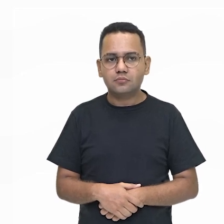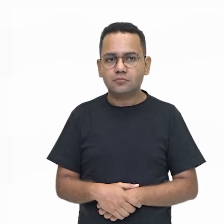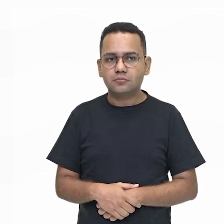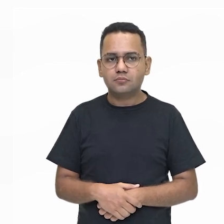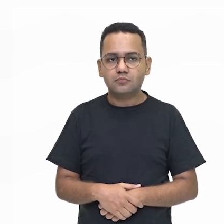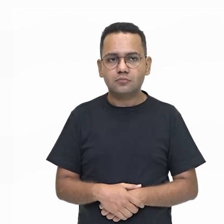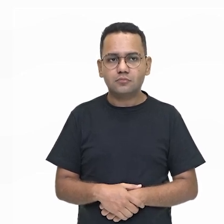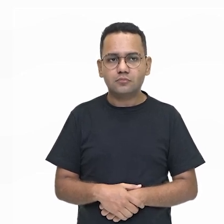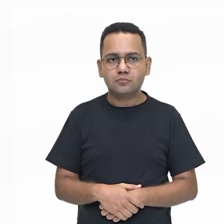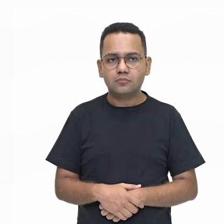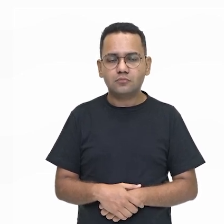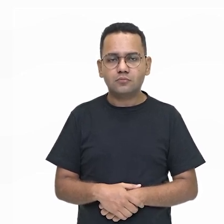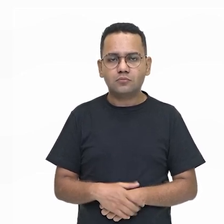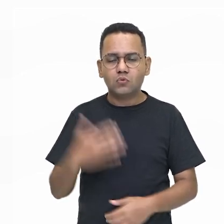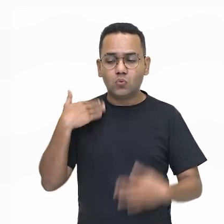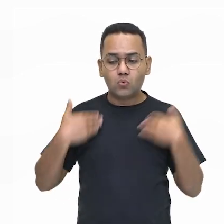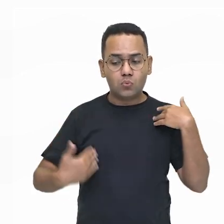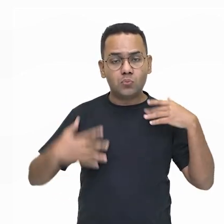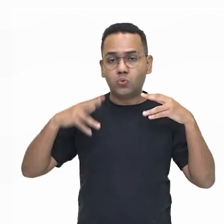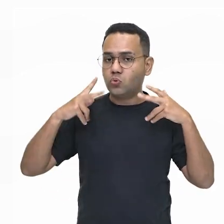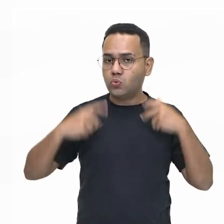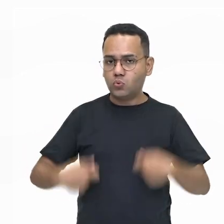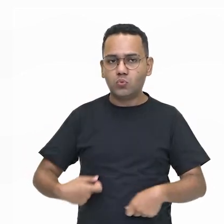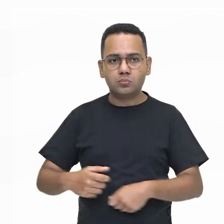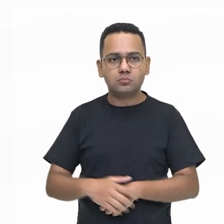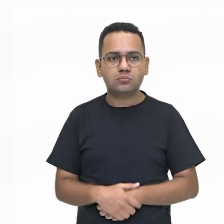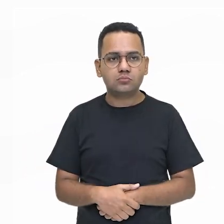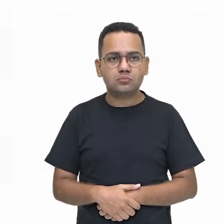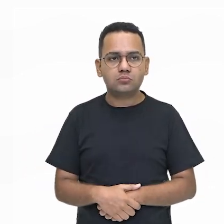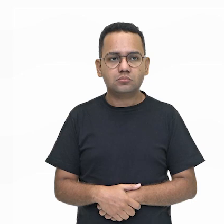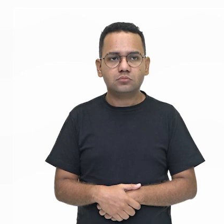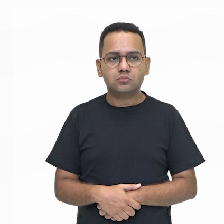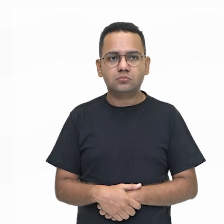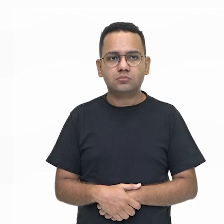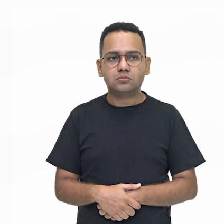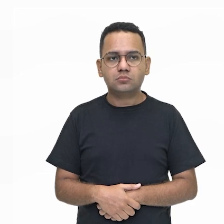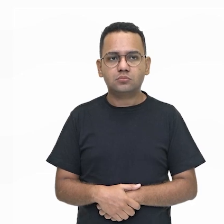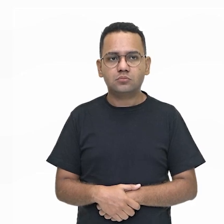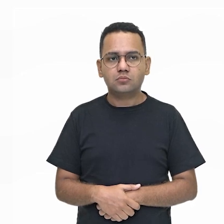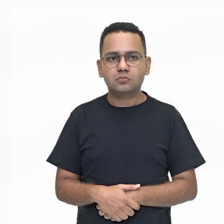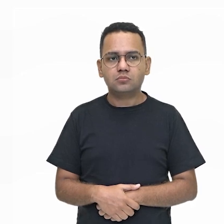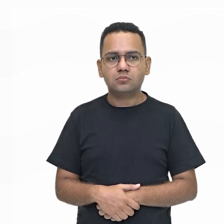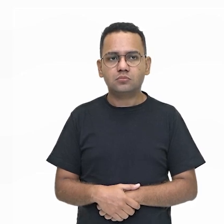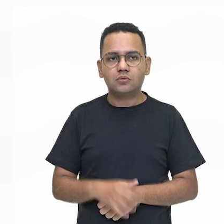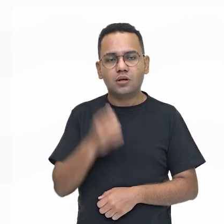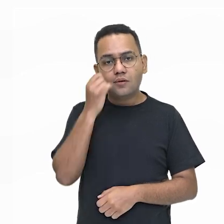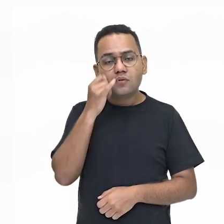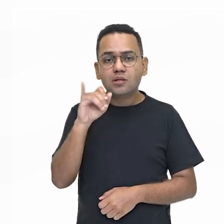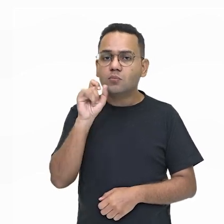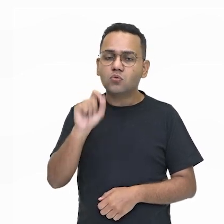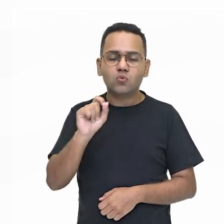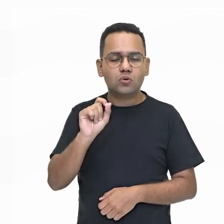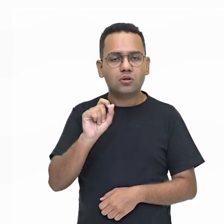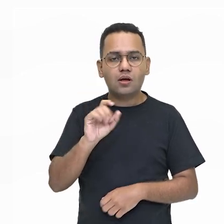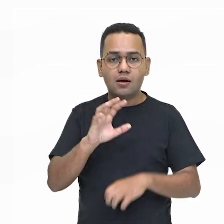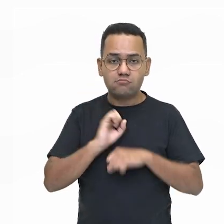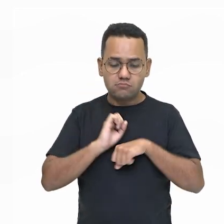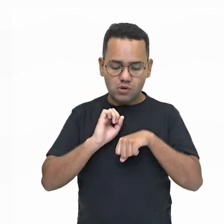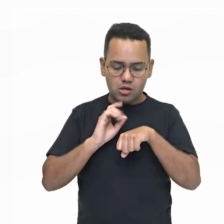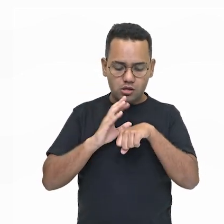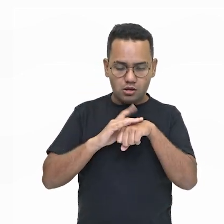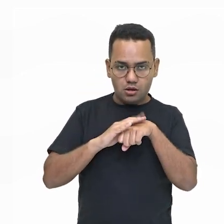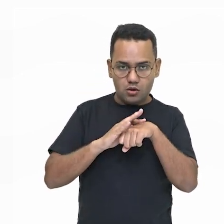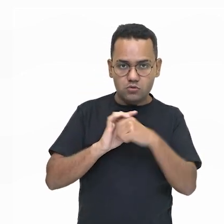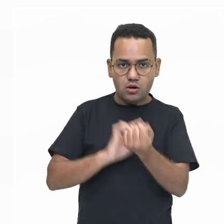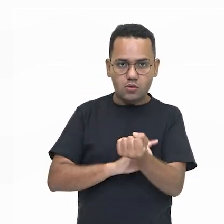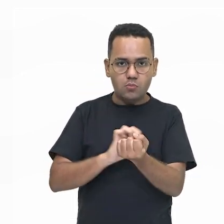sistema como um todo, né? E evitar que haja o surgimento do diabetes e da